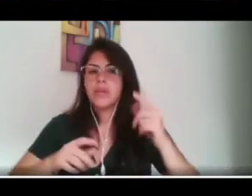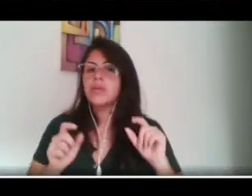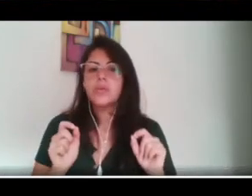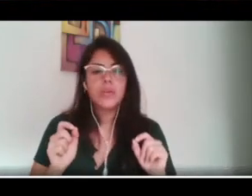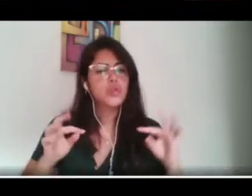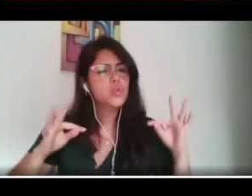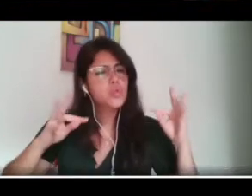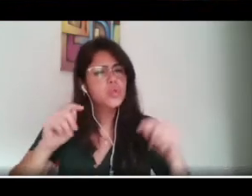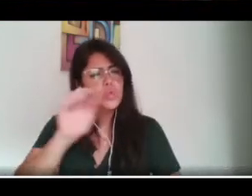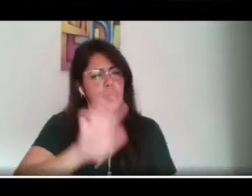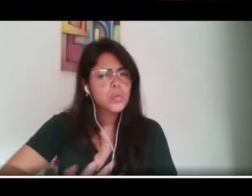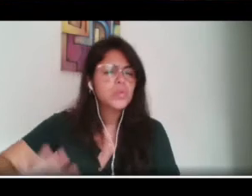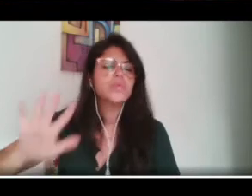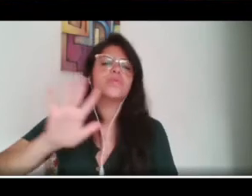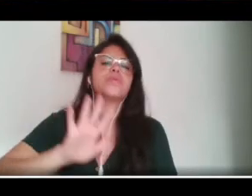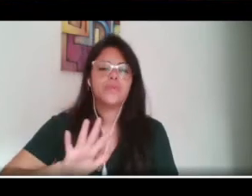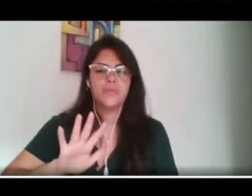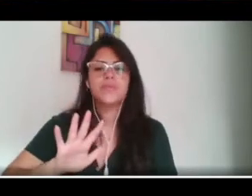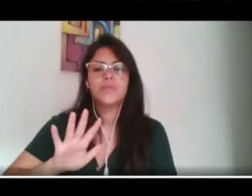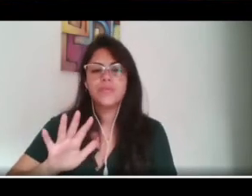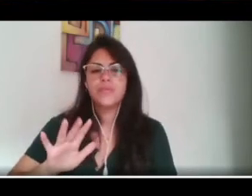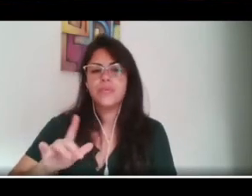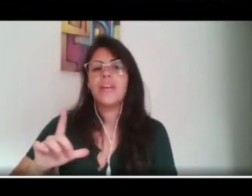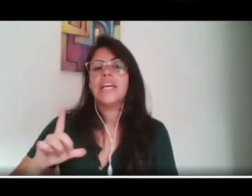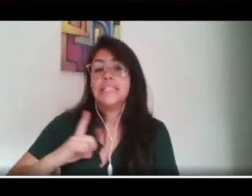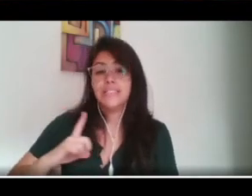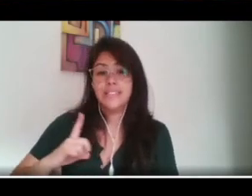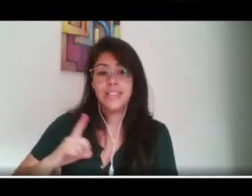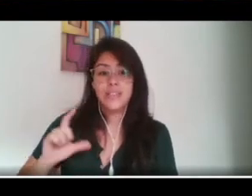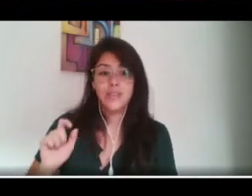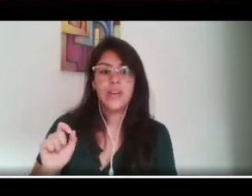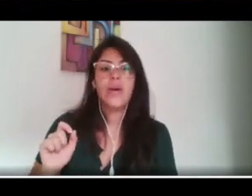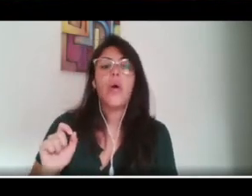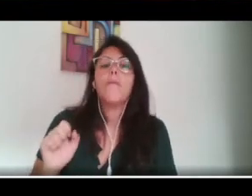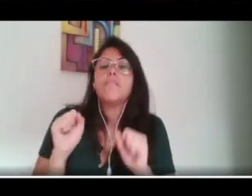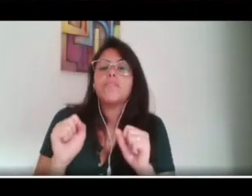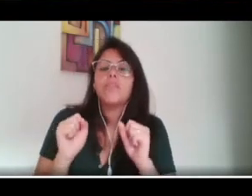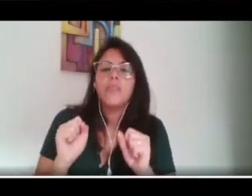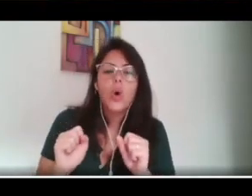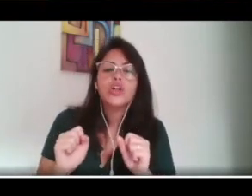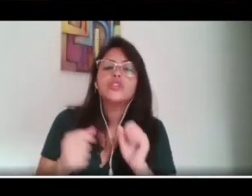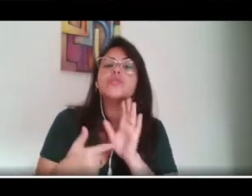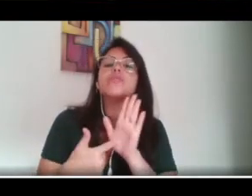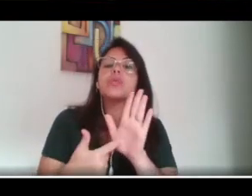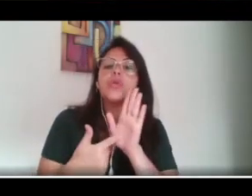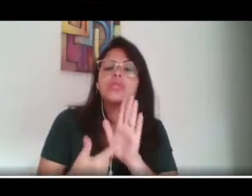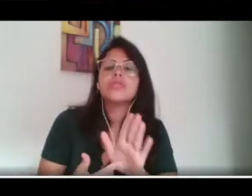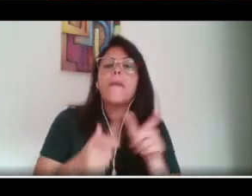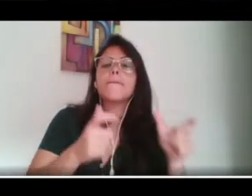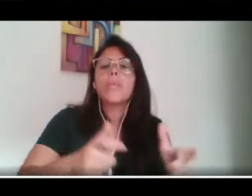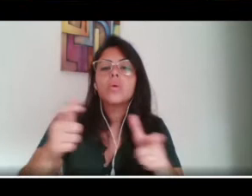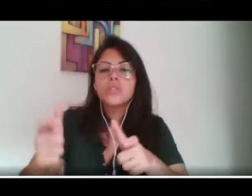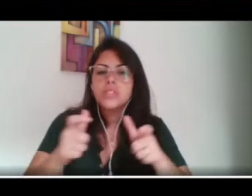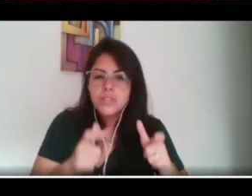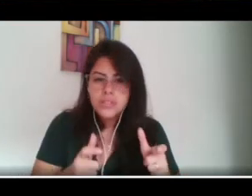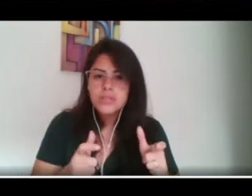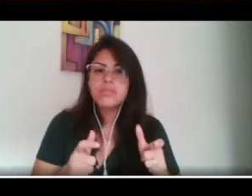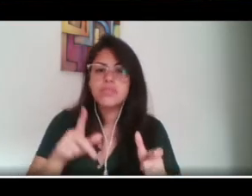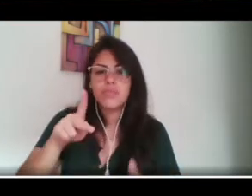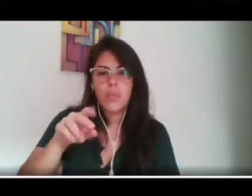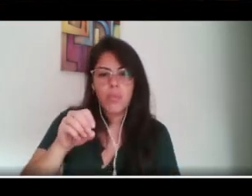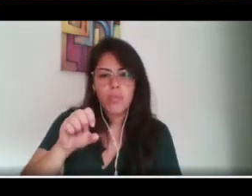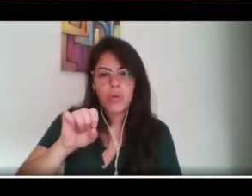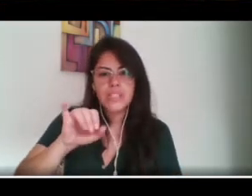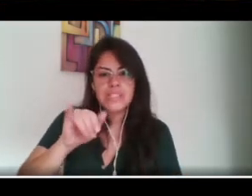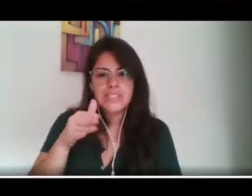falei aqui, eu tenho, então, eu posso definir a posição de um objeto no espaço,